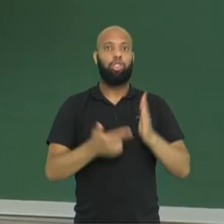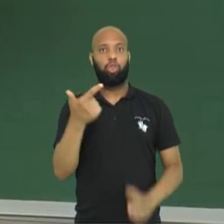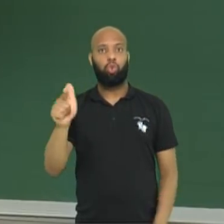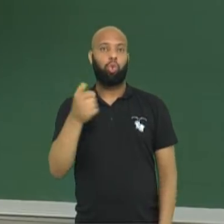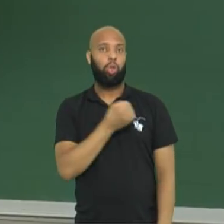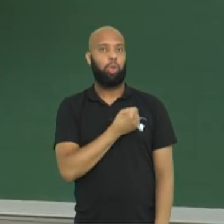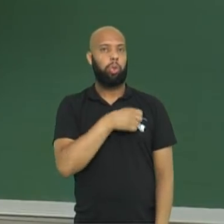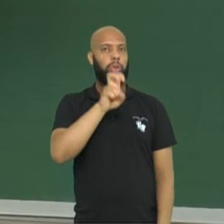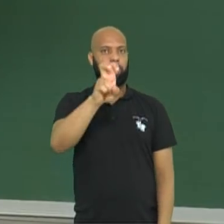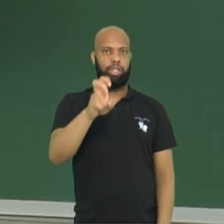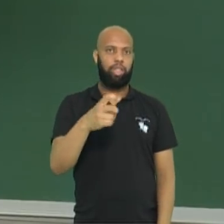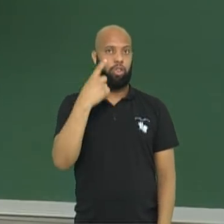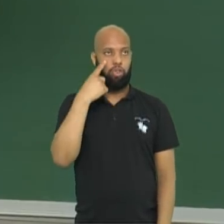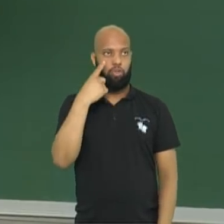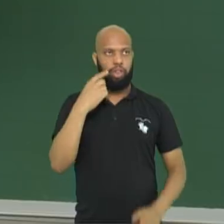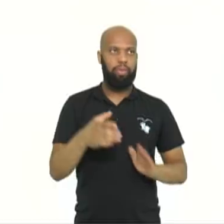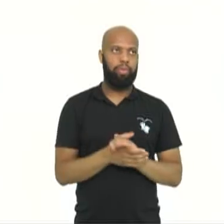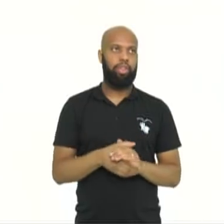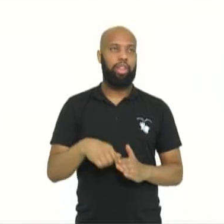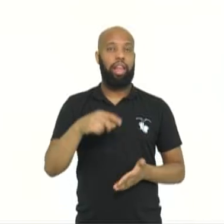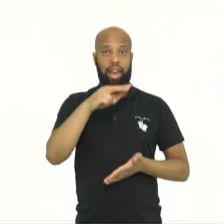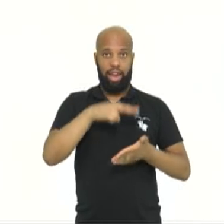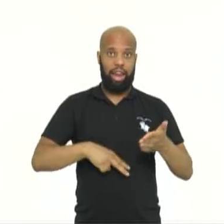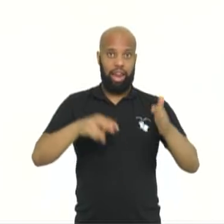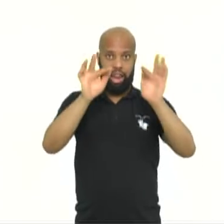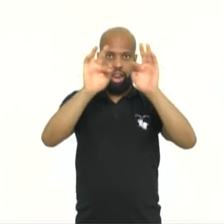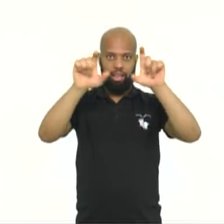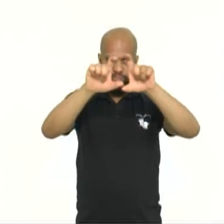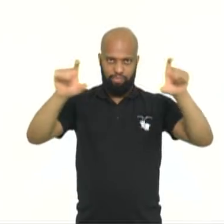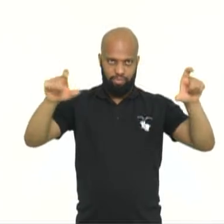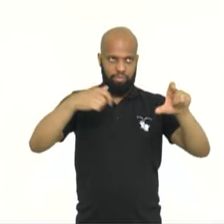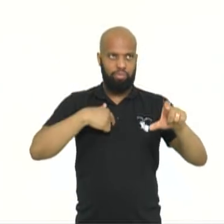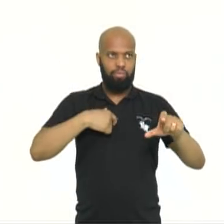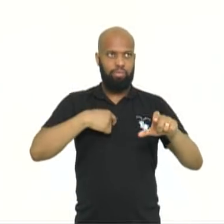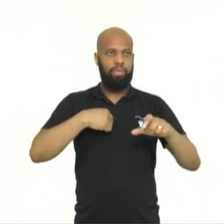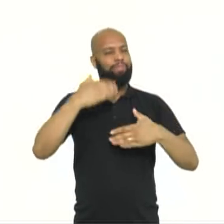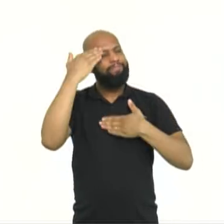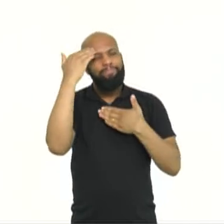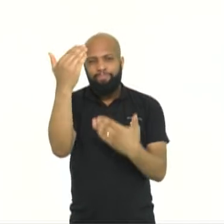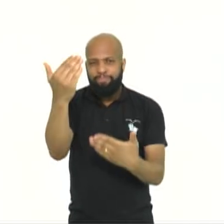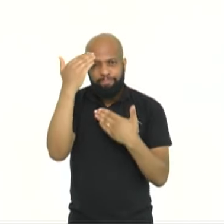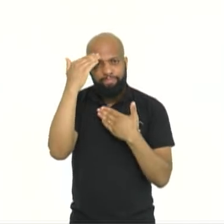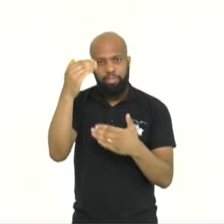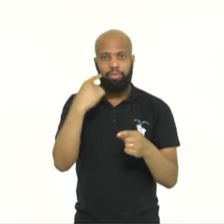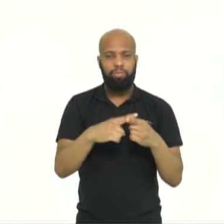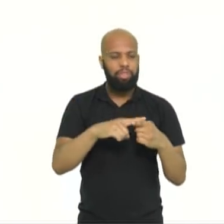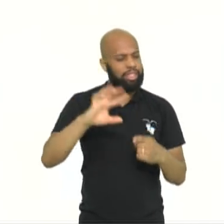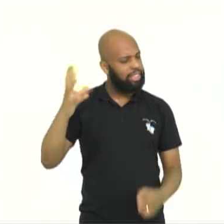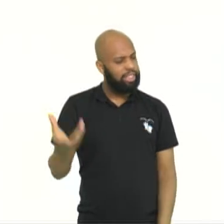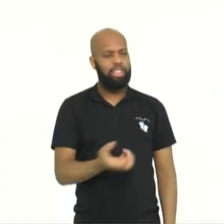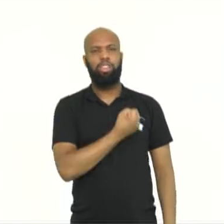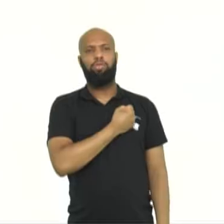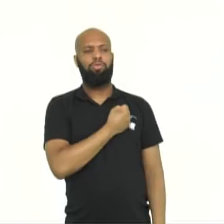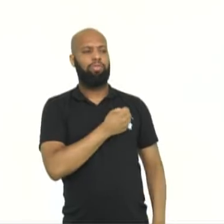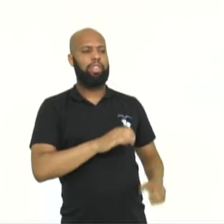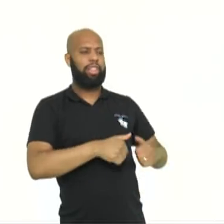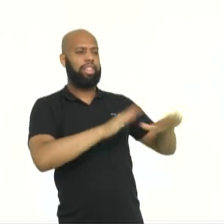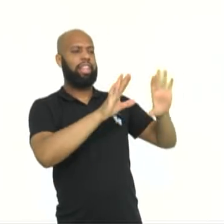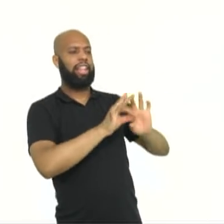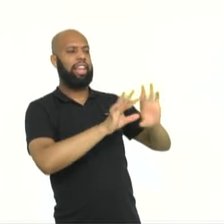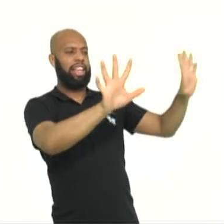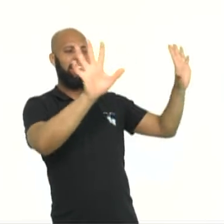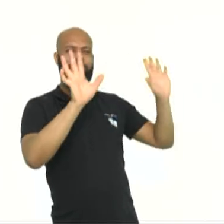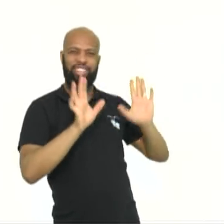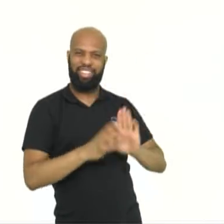uma atividade. Acompanhe ali, ó. Leia o trecho, né? Fiquei tão agradecido por ele ter me salvado que deixei o bicho